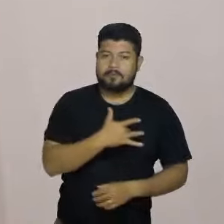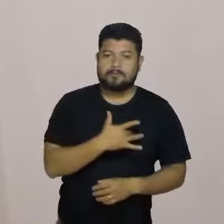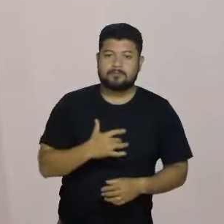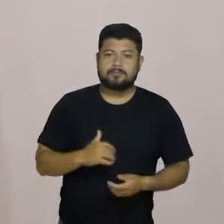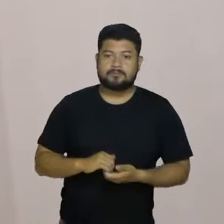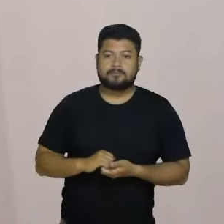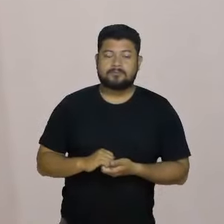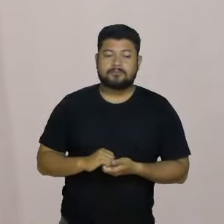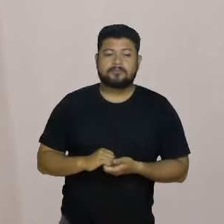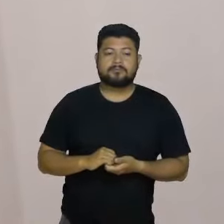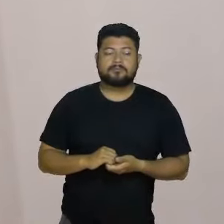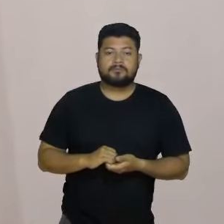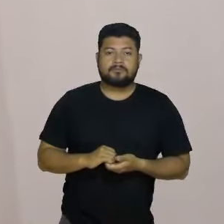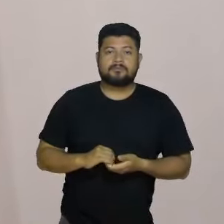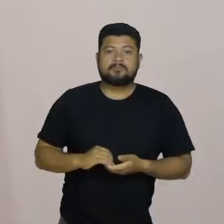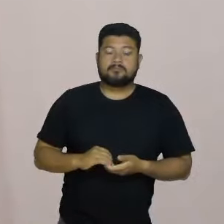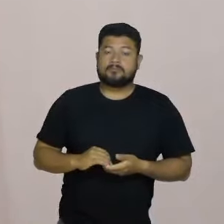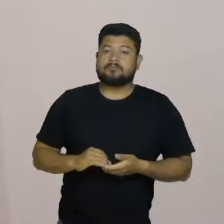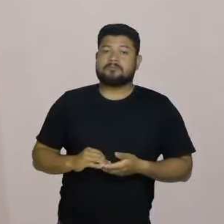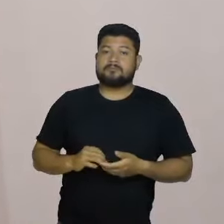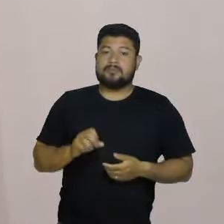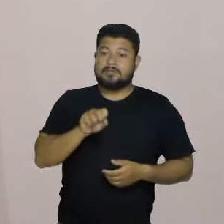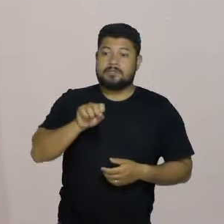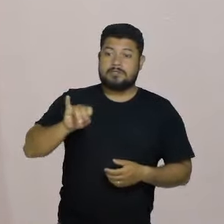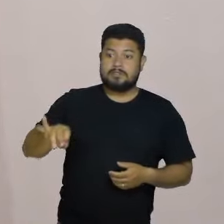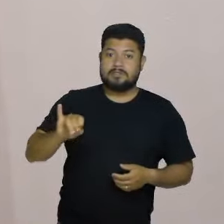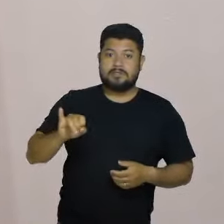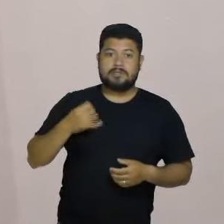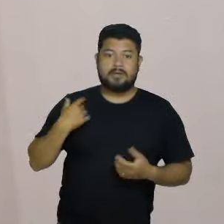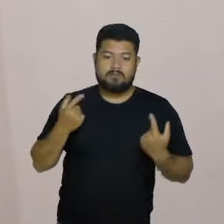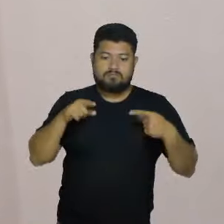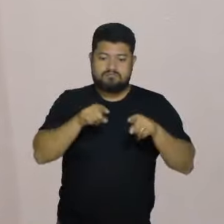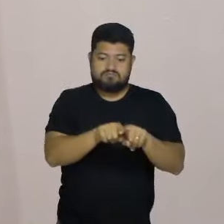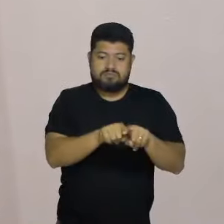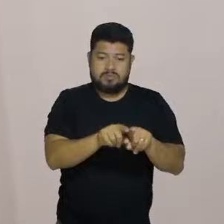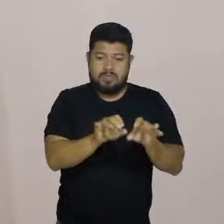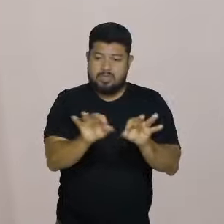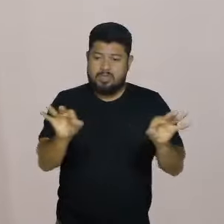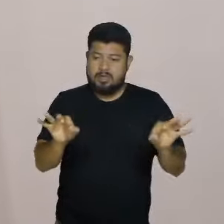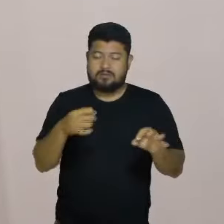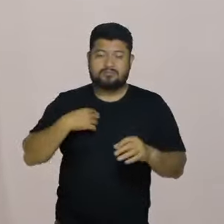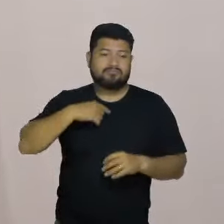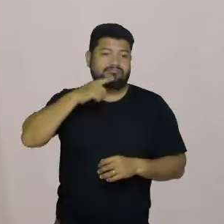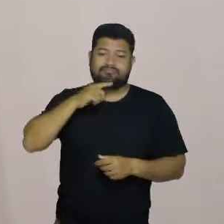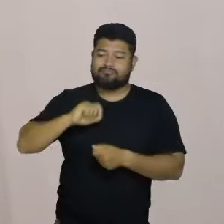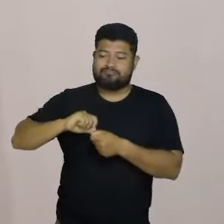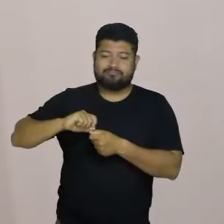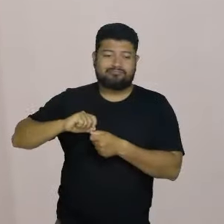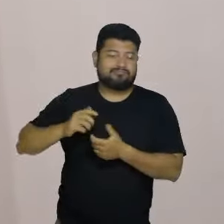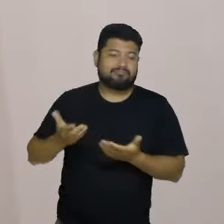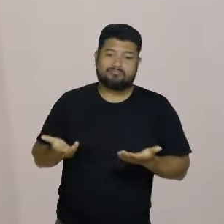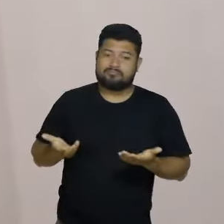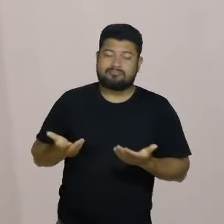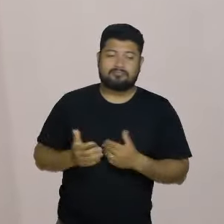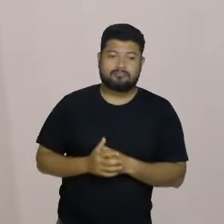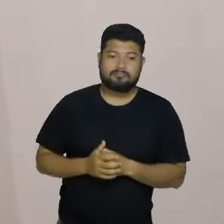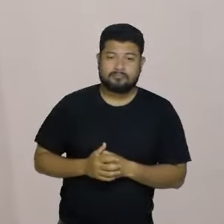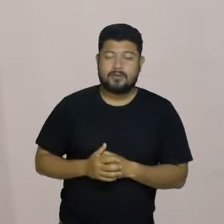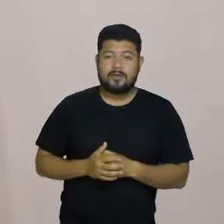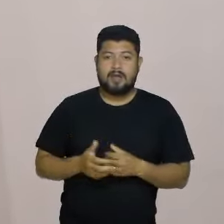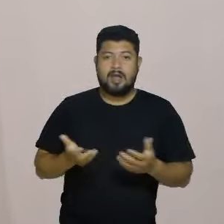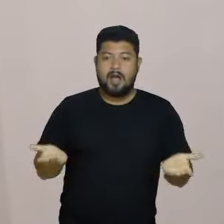Nada seria possível se não fossem as parcerias realizadas. E aqui hoje quero dizer a cada um de